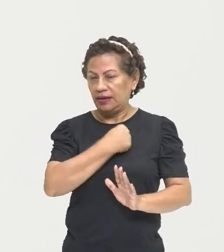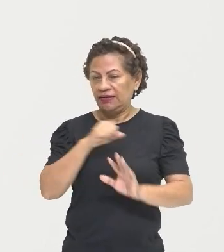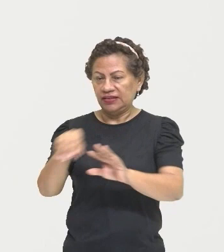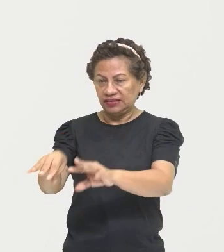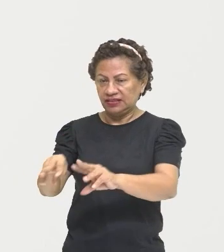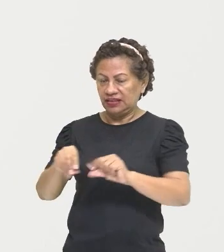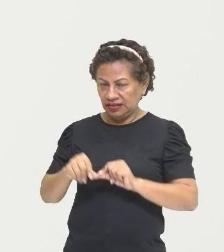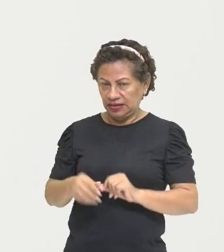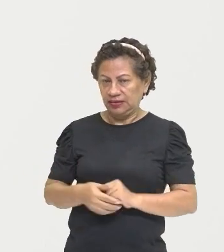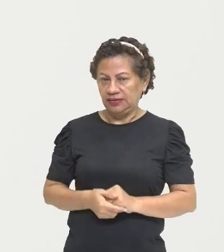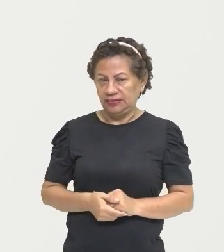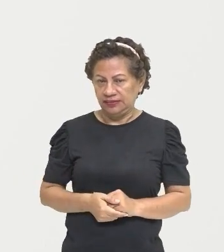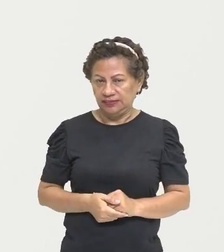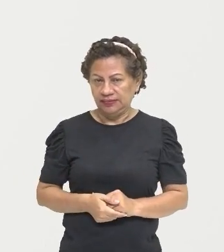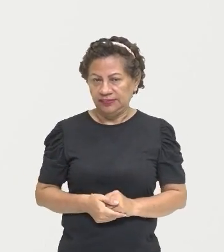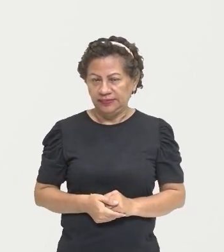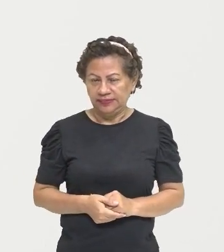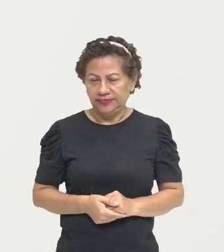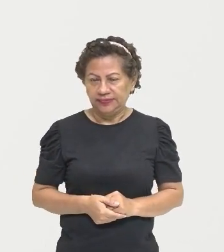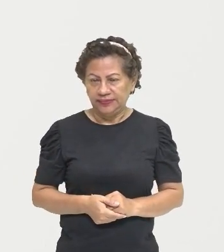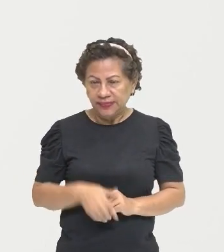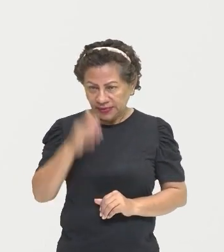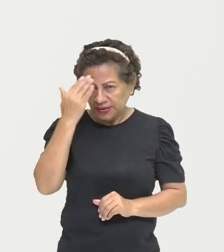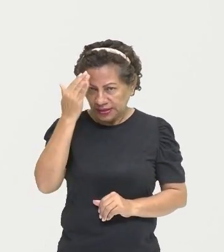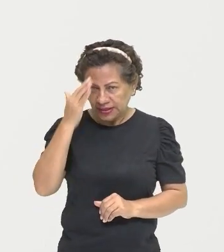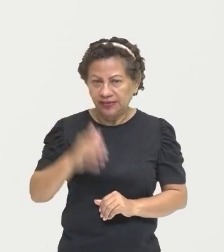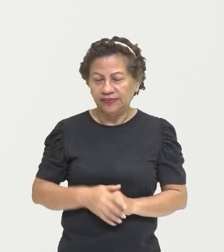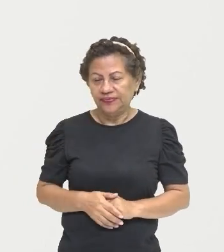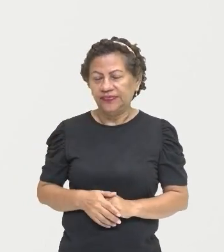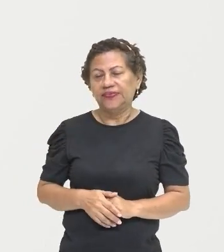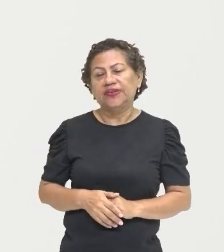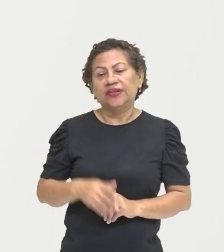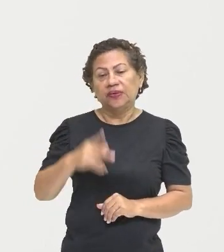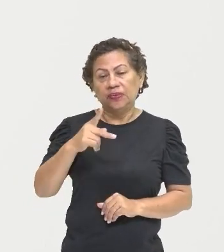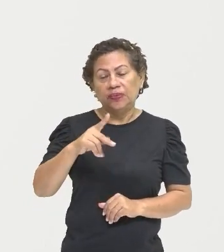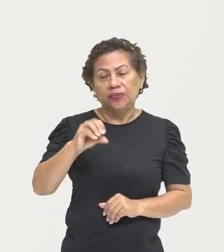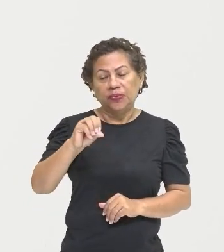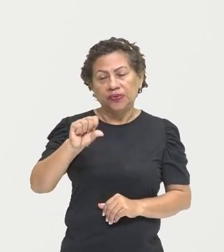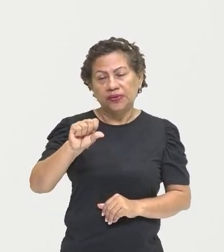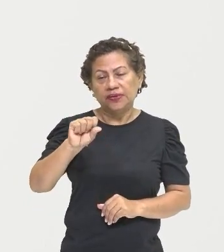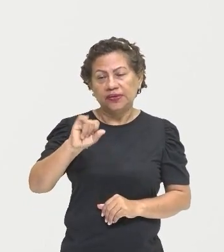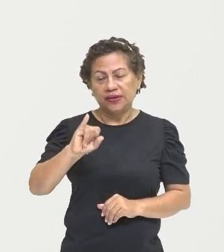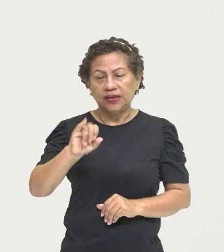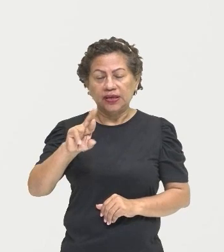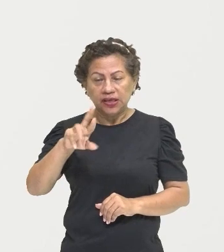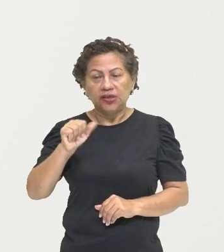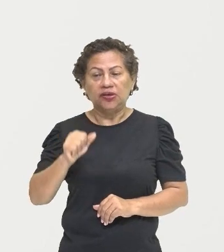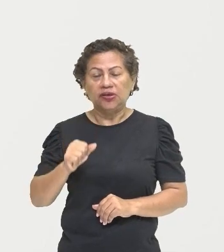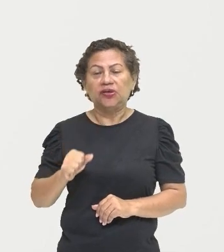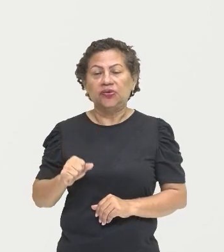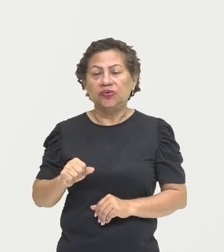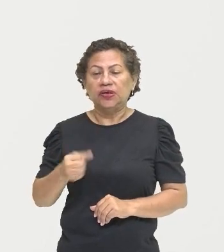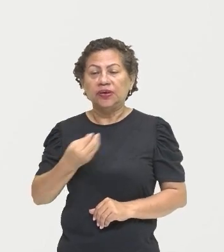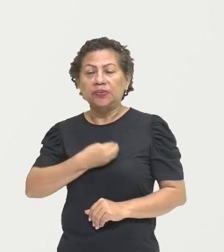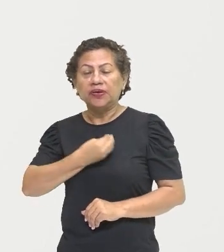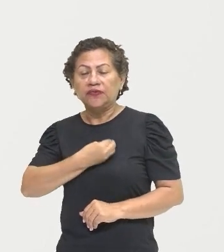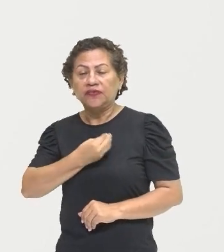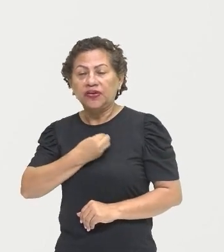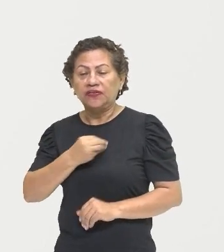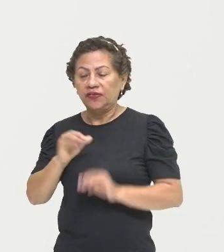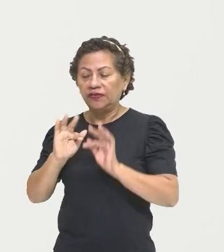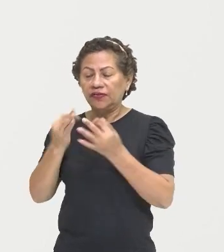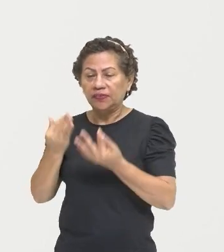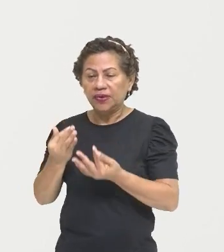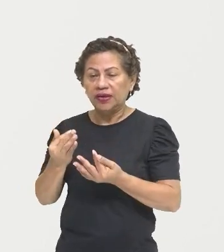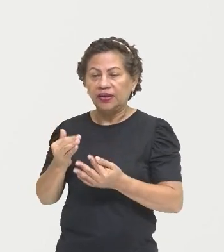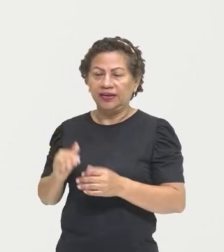lá estão, tá certo? Então o poceiro, ele toma posse da terra para sobreviver. Já o grileiro, ele